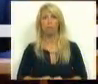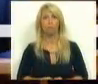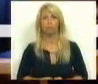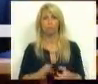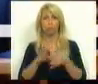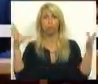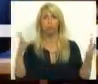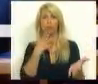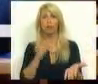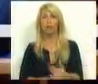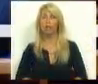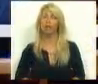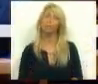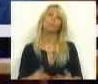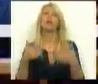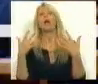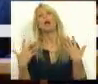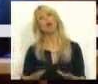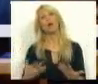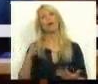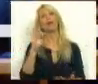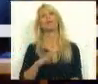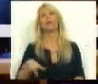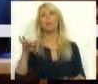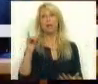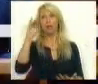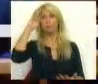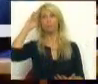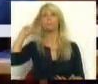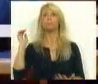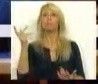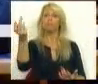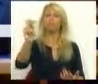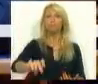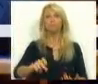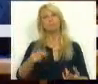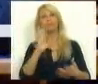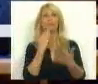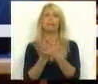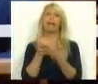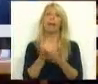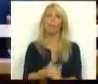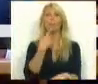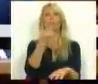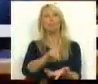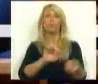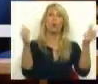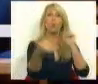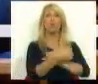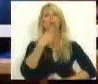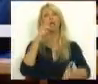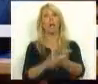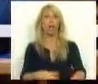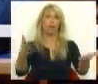realidade. e agora o FMI vem dar mais um contributo para mudar essa realidade. No caso de Portugal